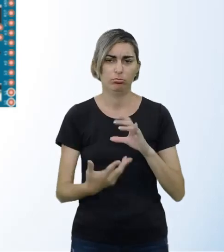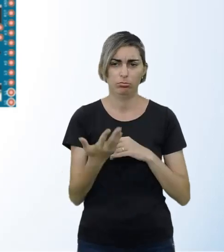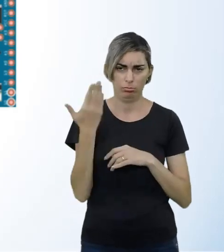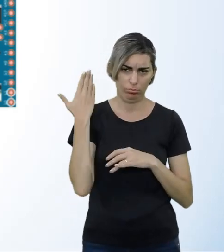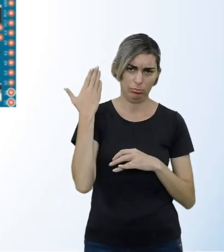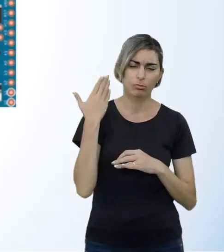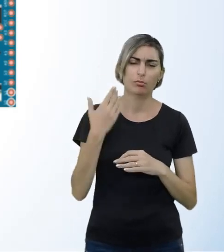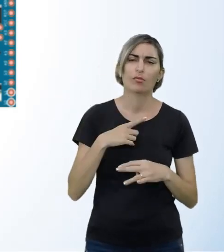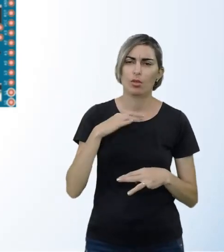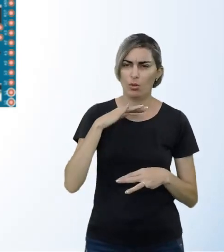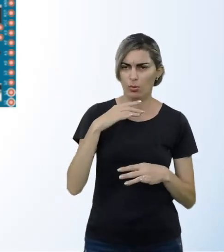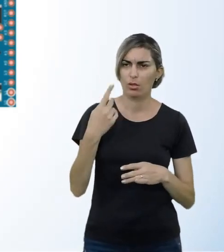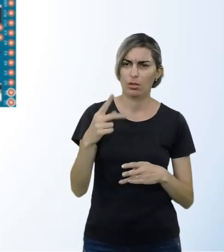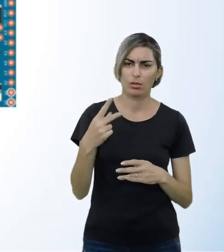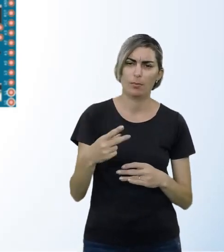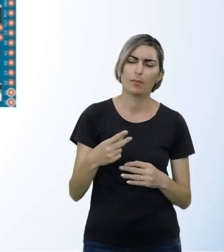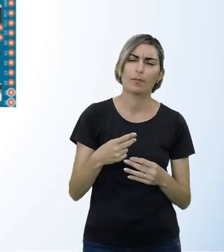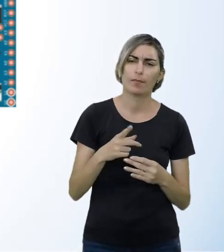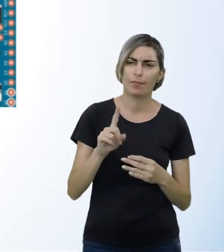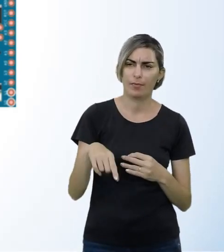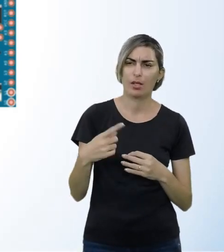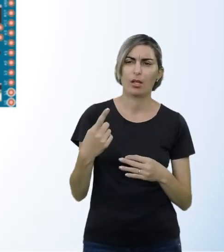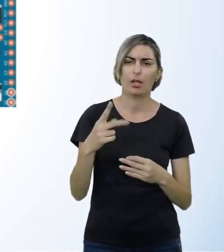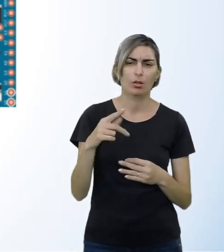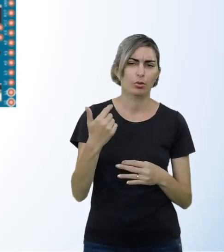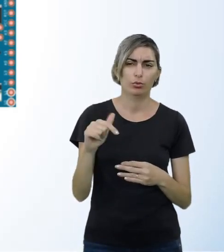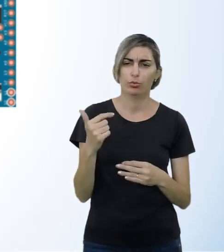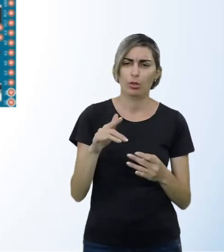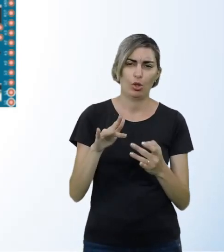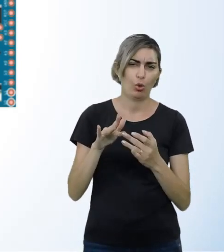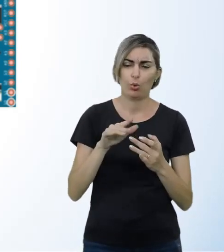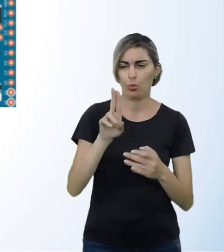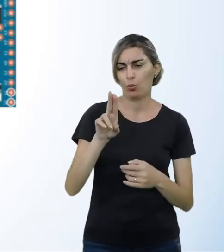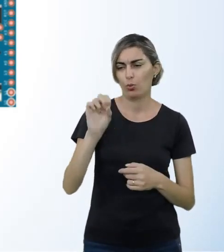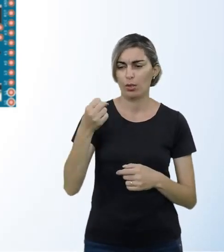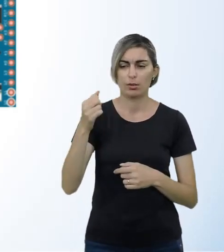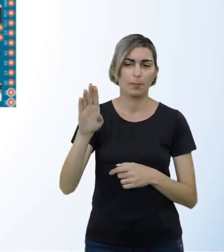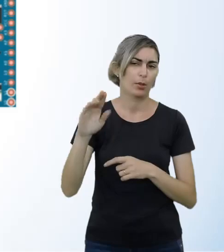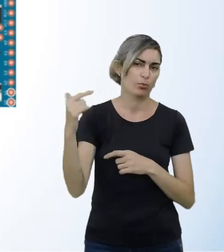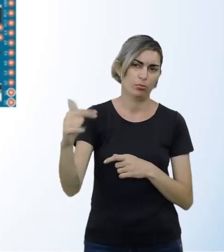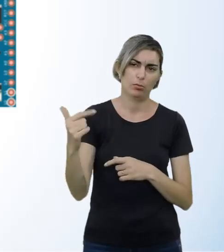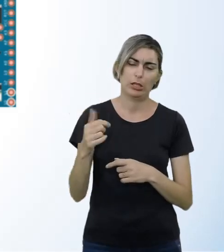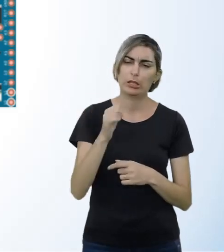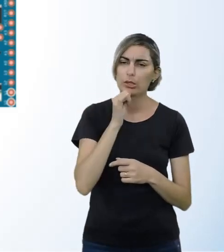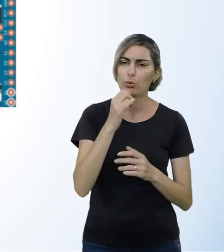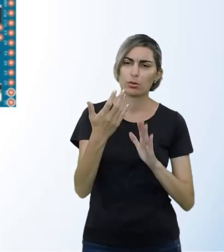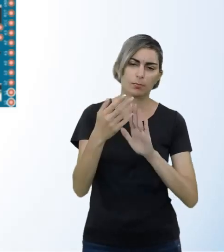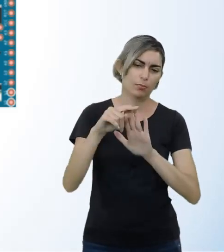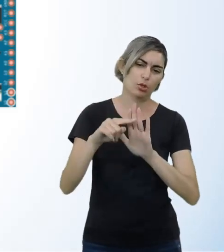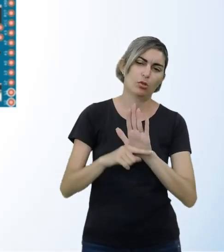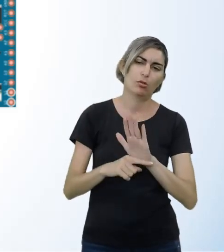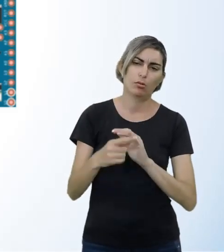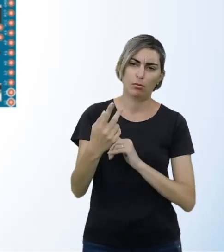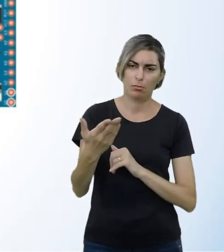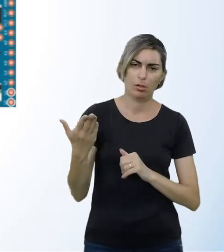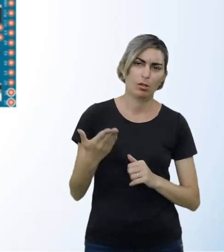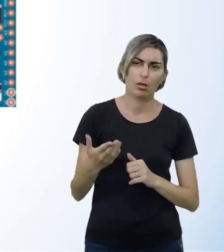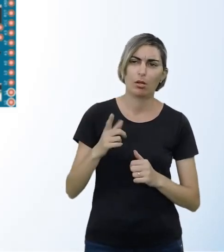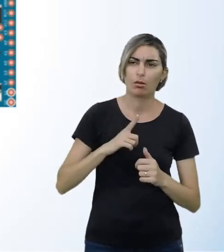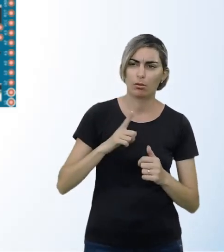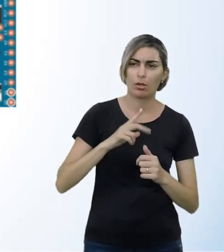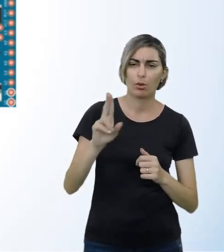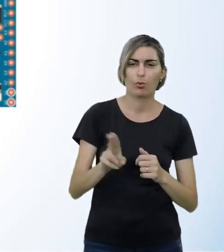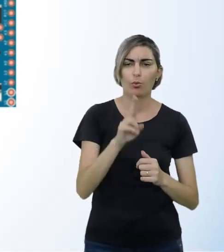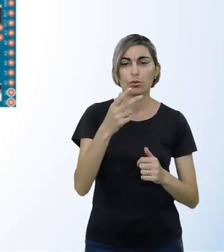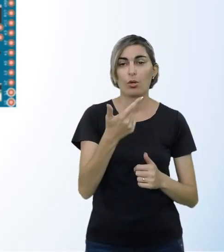digamos assim, ruim dessa placa, por assim dizer, é que ela não tem a conexão USB. Então, por exemplo, se eu quiser programar essa placa do Arduino Mini, eu